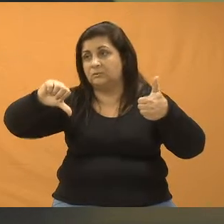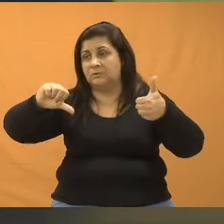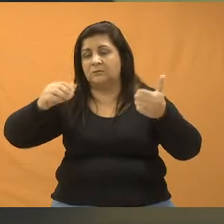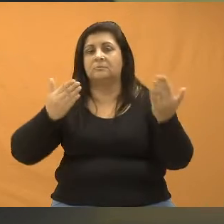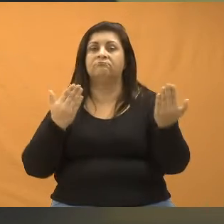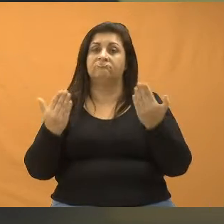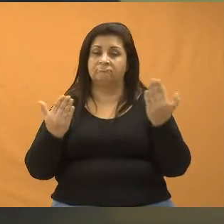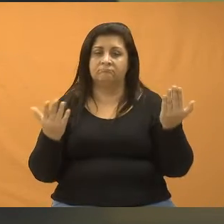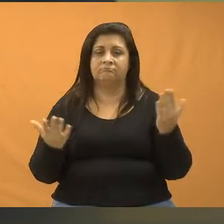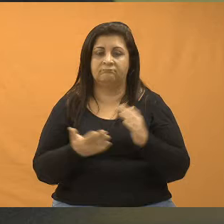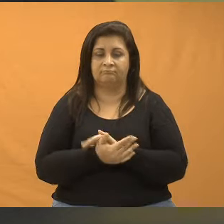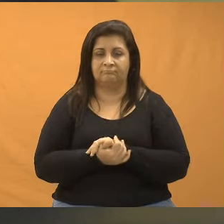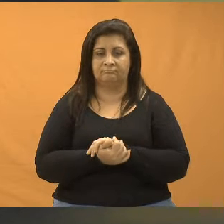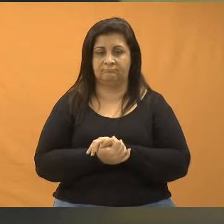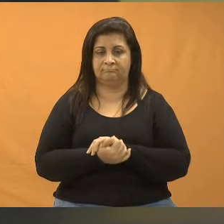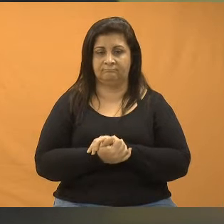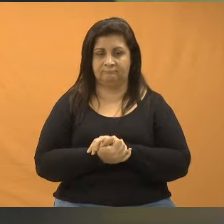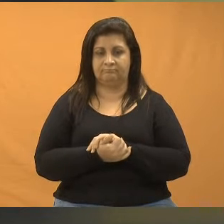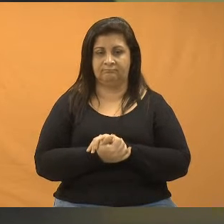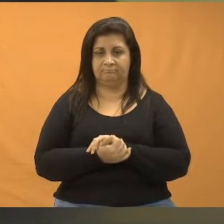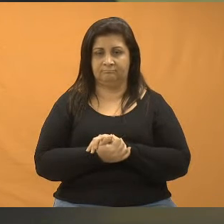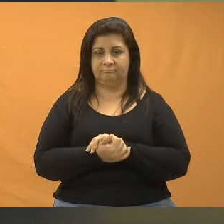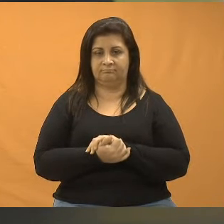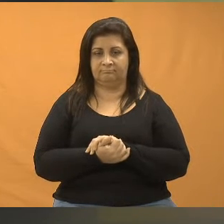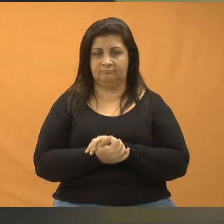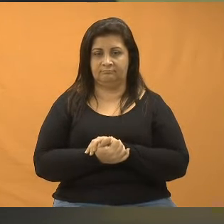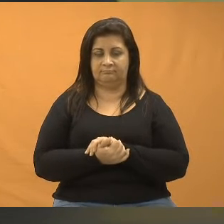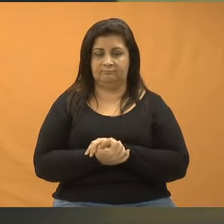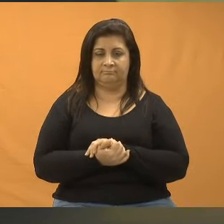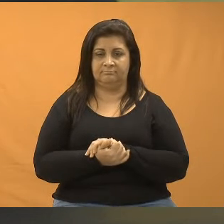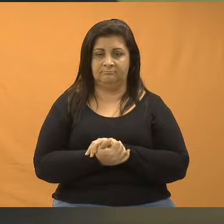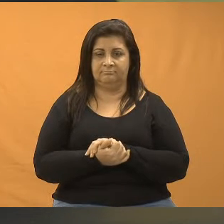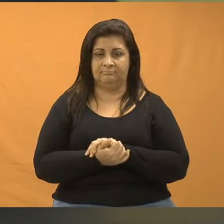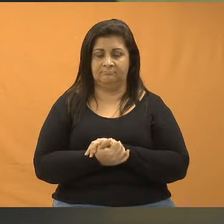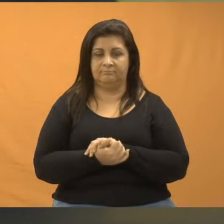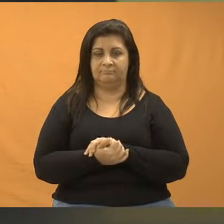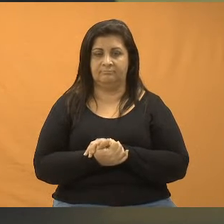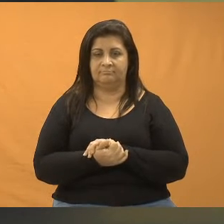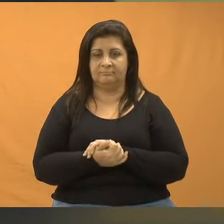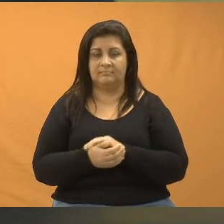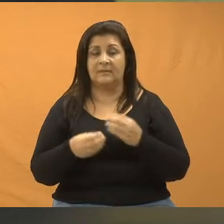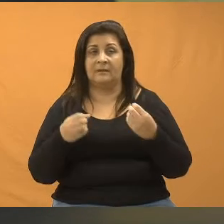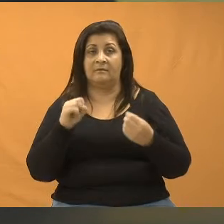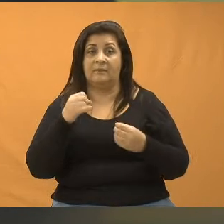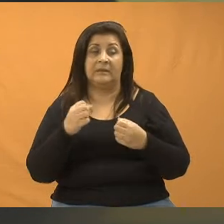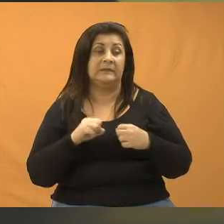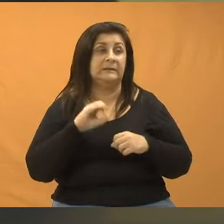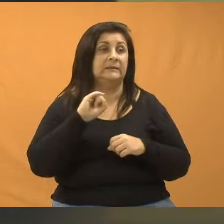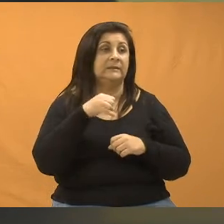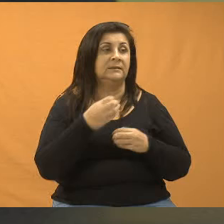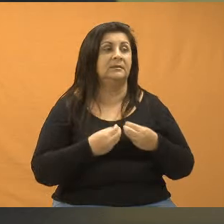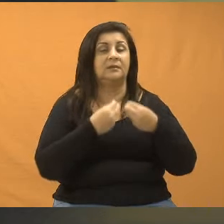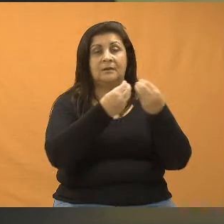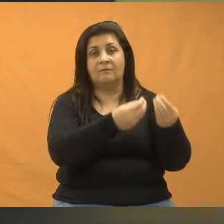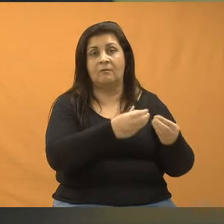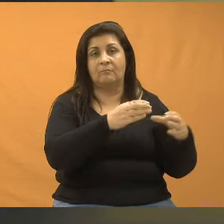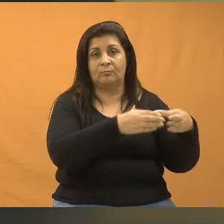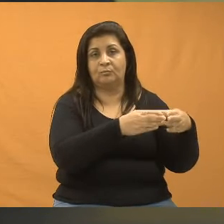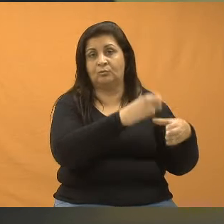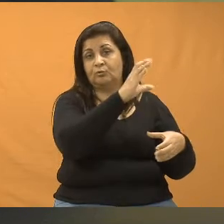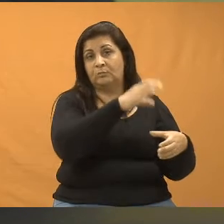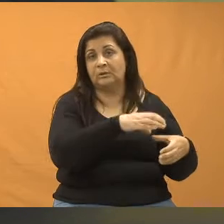uma solução judicial ou né? Da evolução da Irmandade. A gente precisa